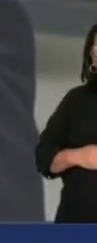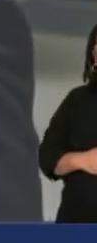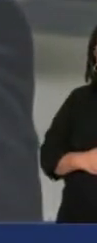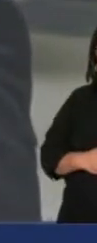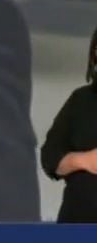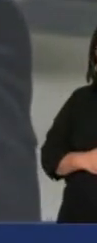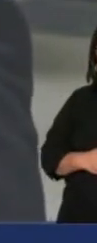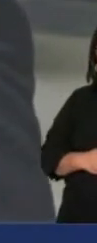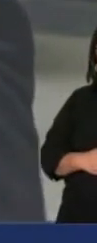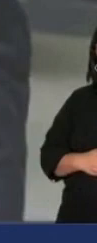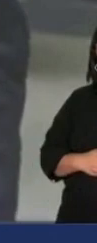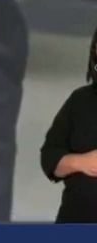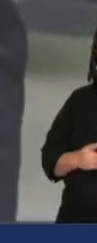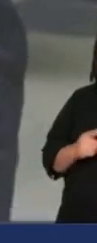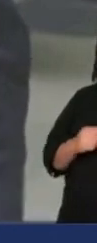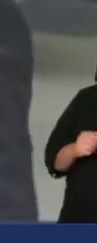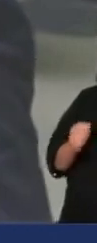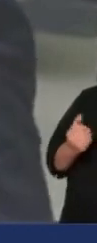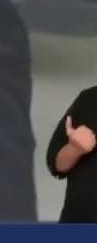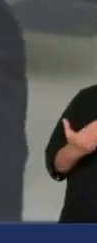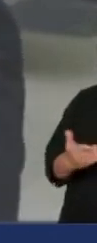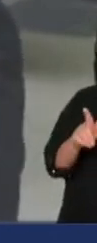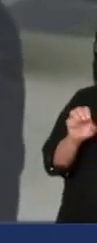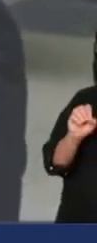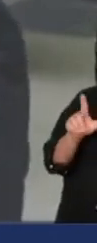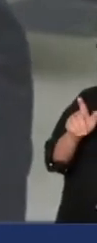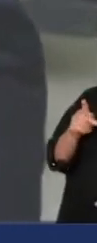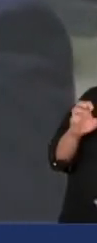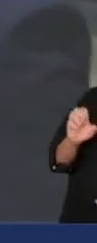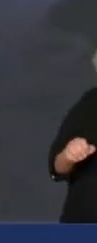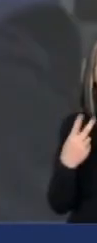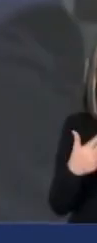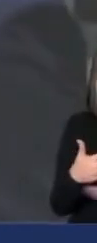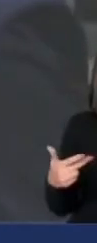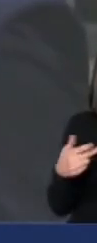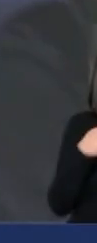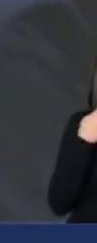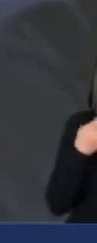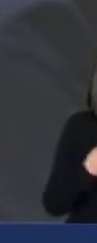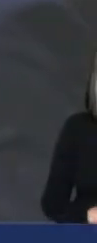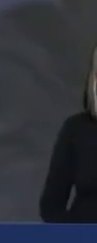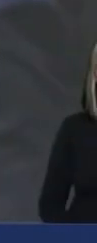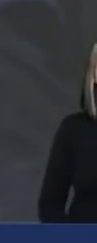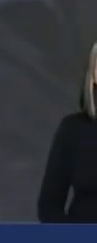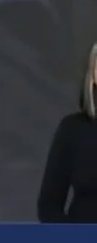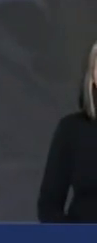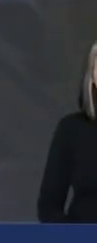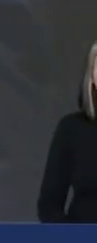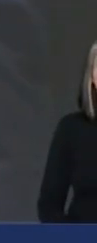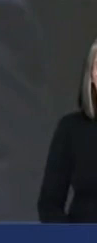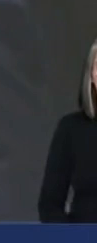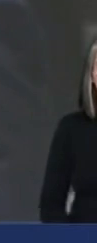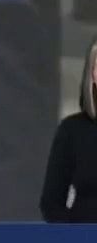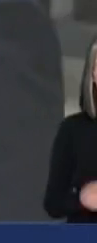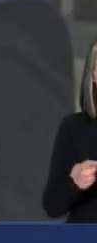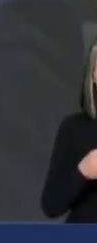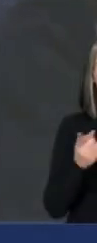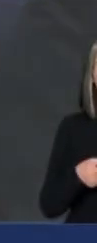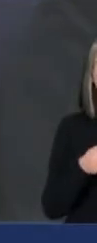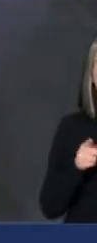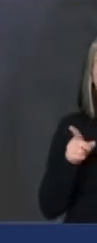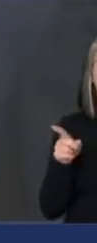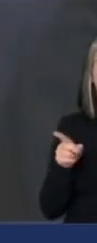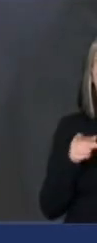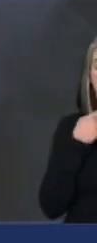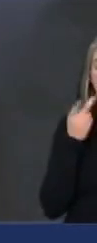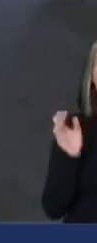seja devidamente responsabilizado. Obrigado. A primeira foi de citar de